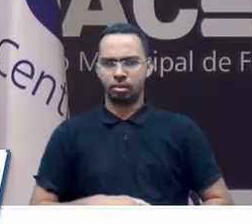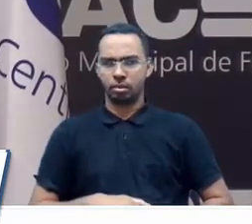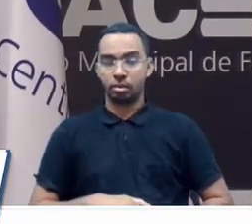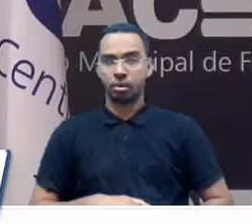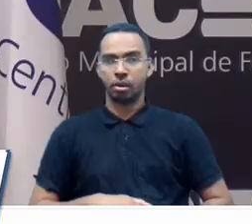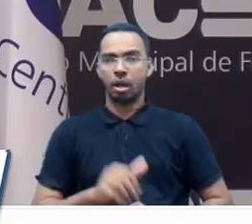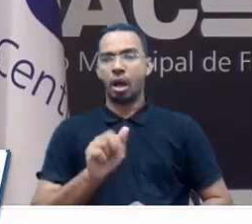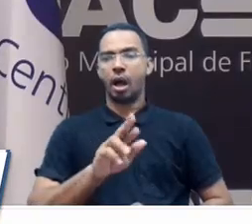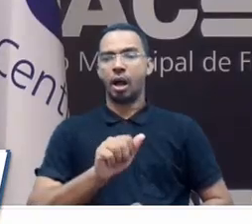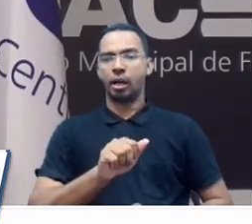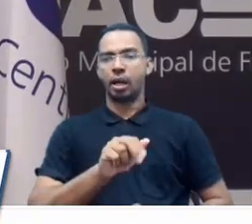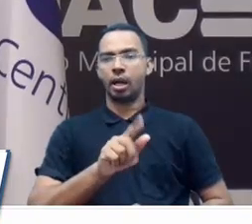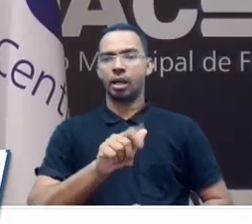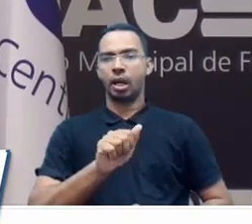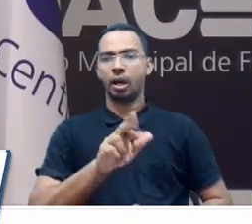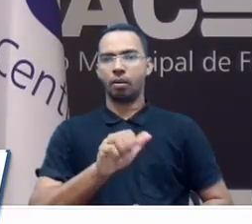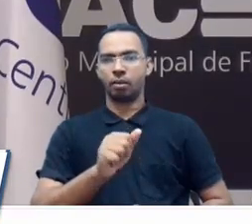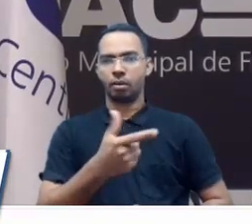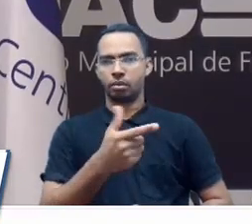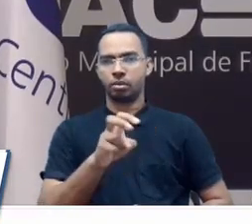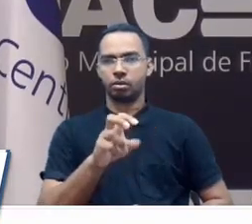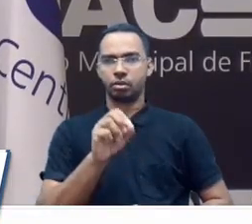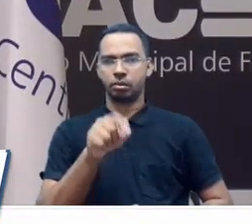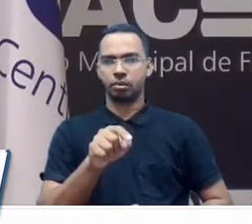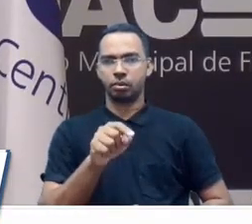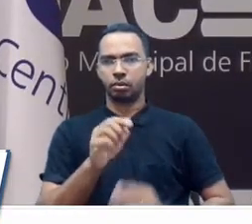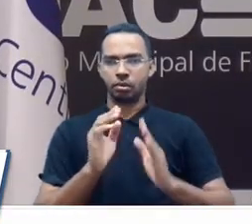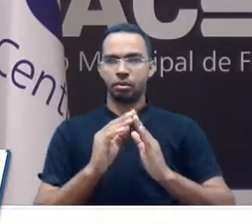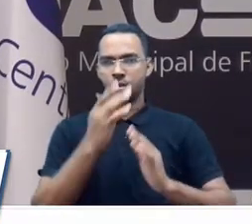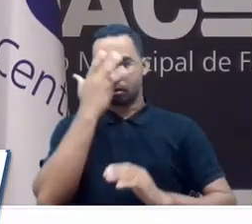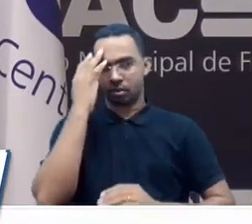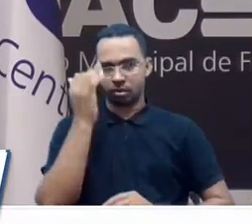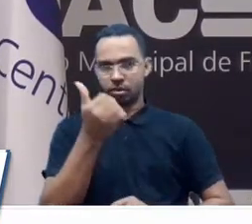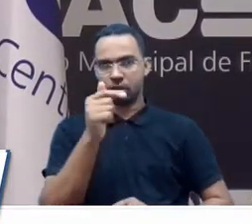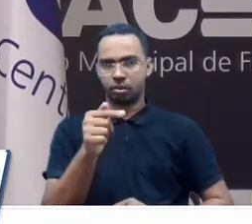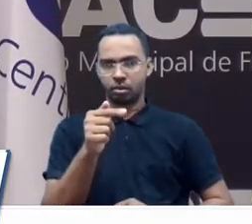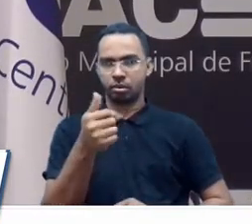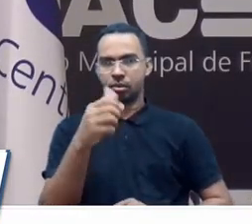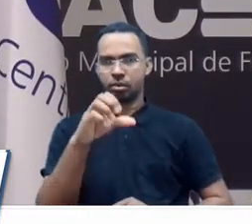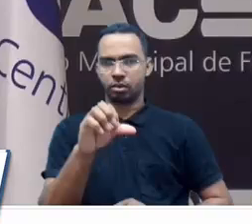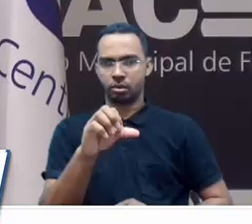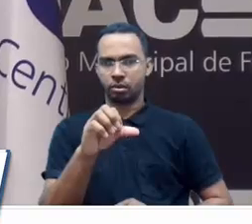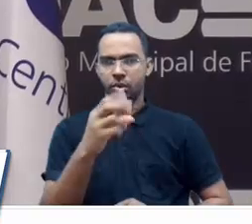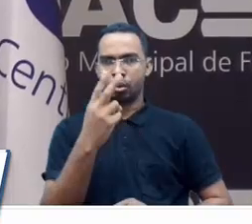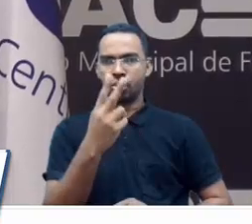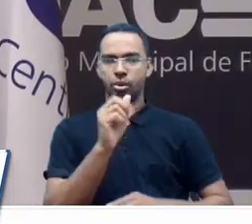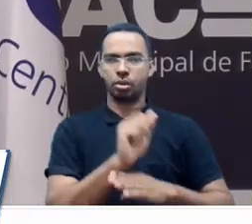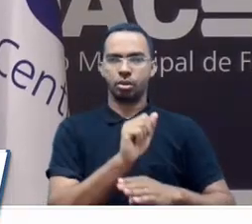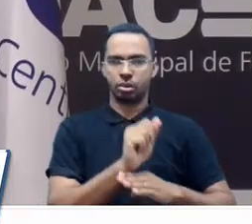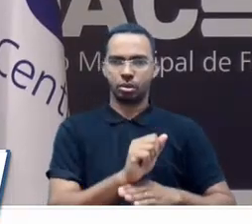Araraquara, 250 mil habitantes, 17 vereadores, 19 vereadores, 2 assessores.